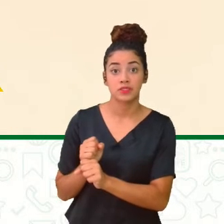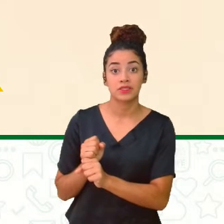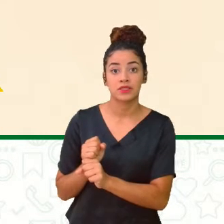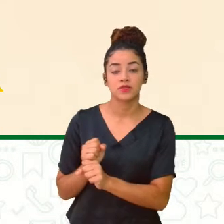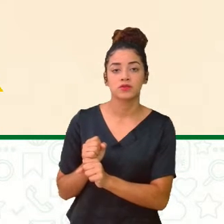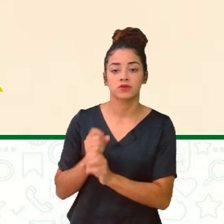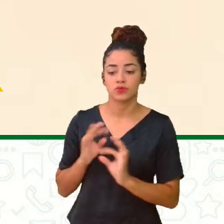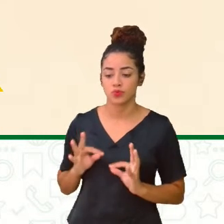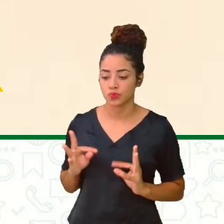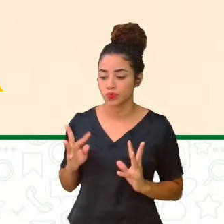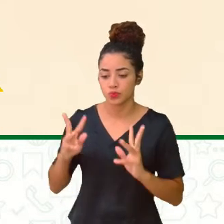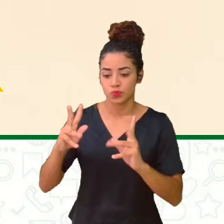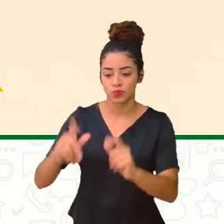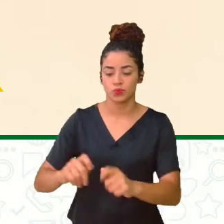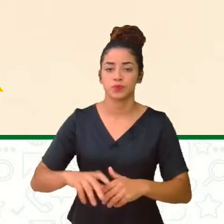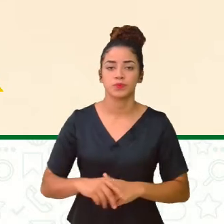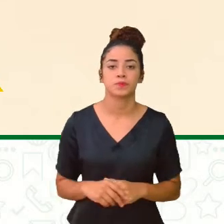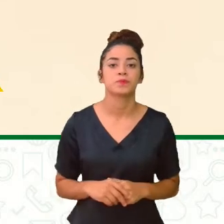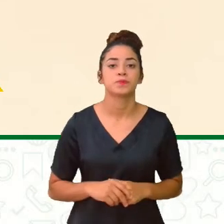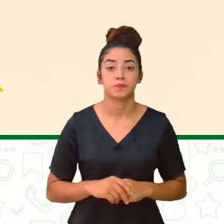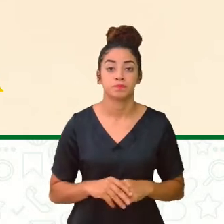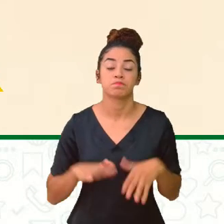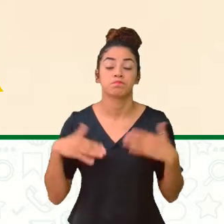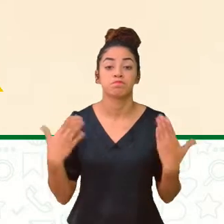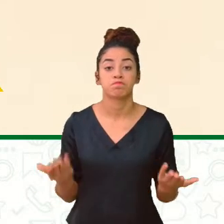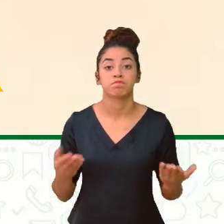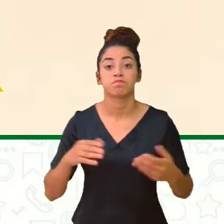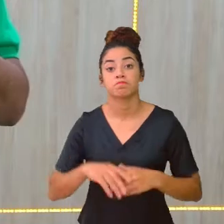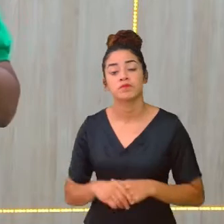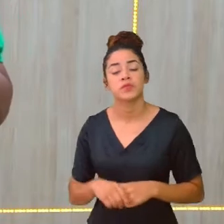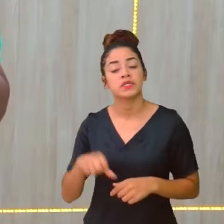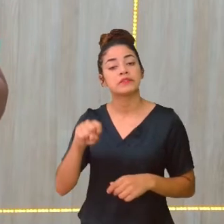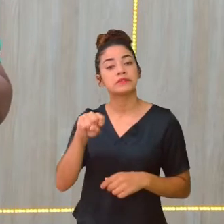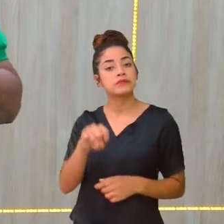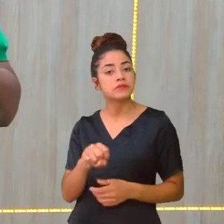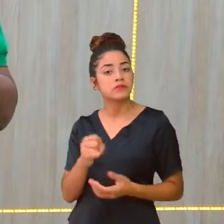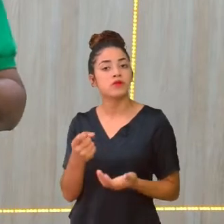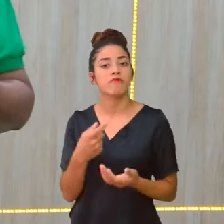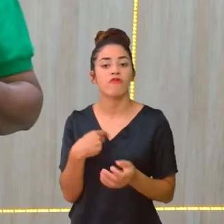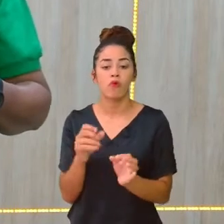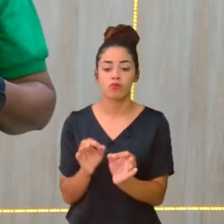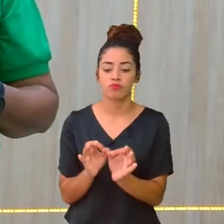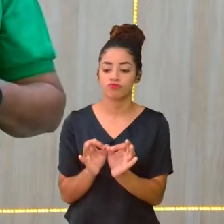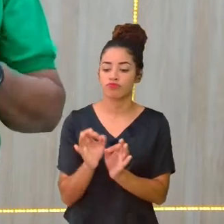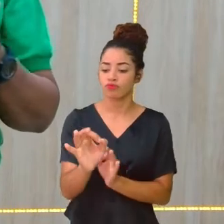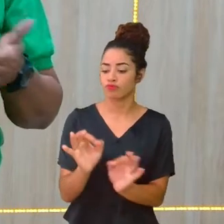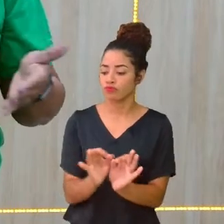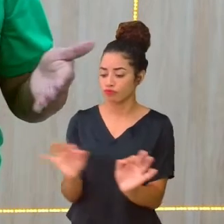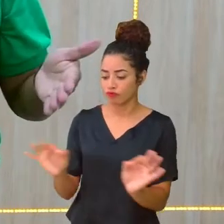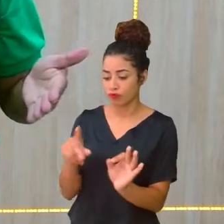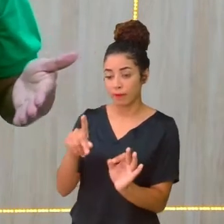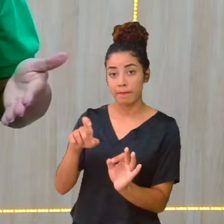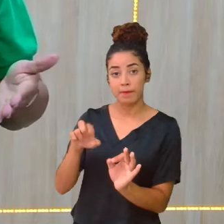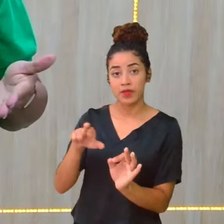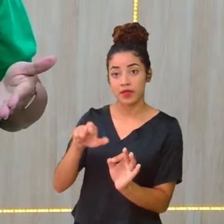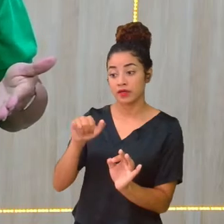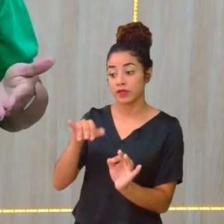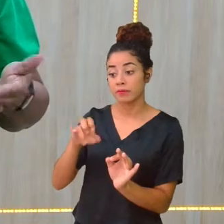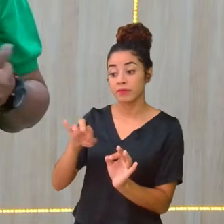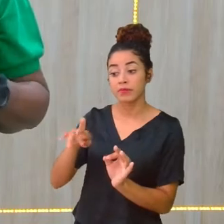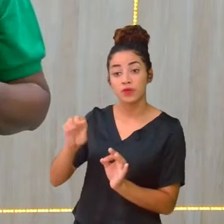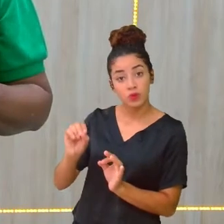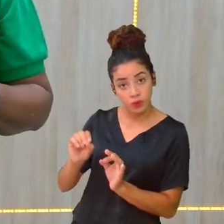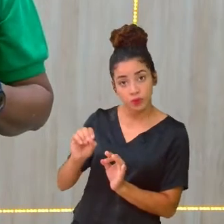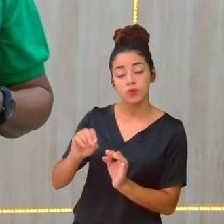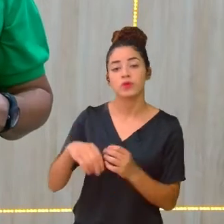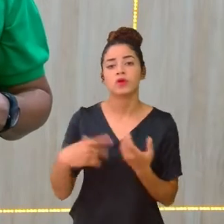soma do comprimento dos seus lados. Então, se eu vou medir o perímetro de uma figura,